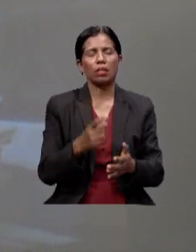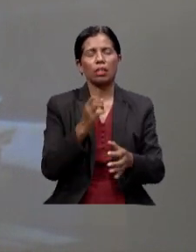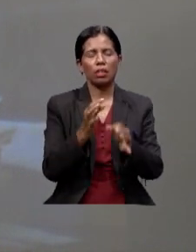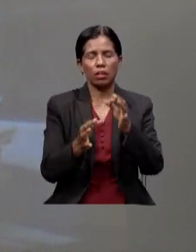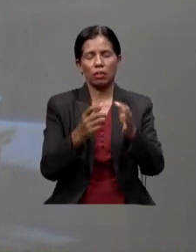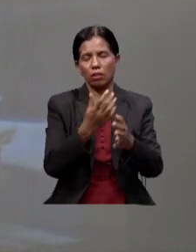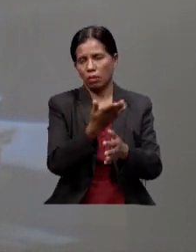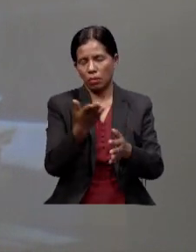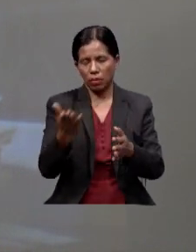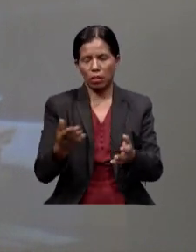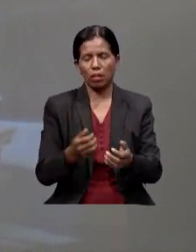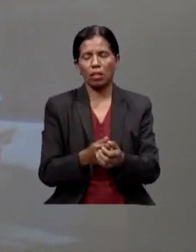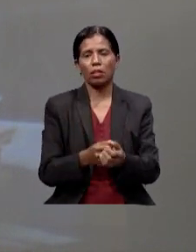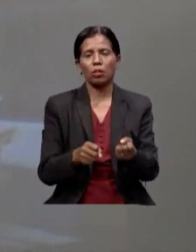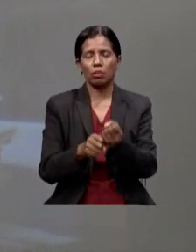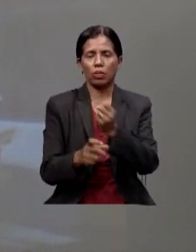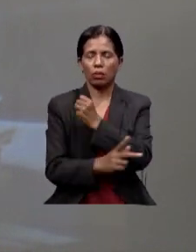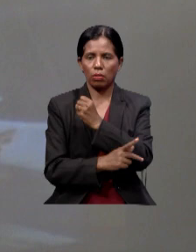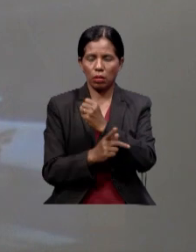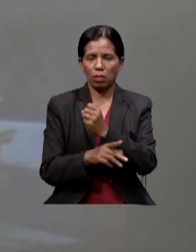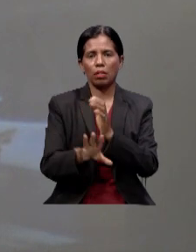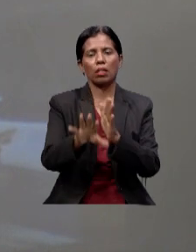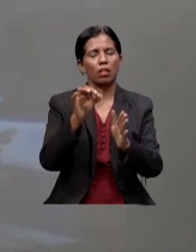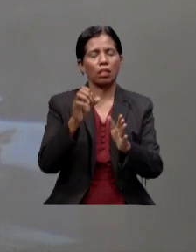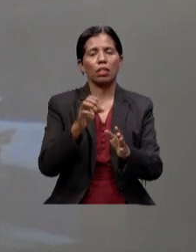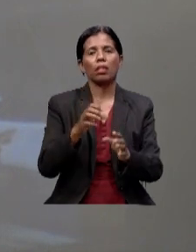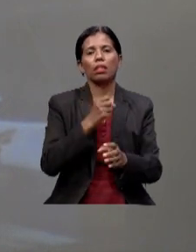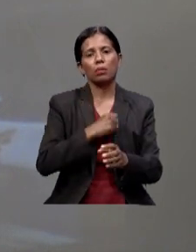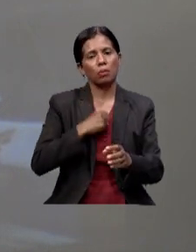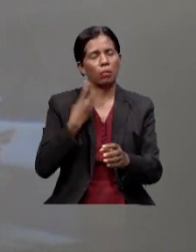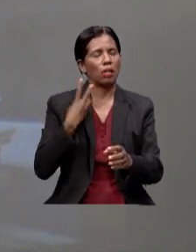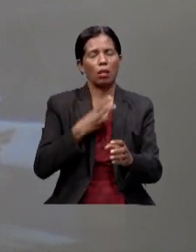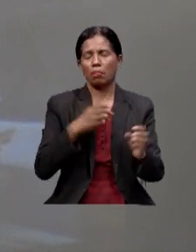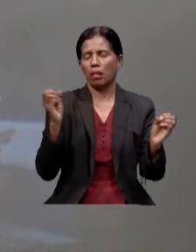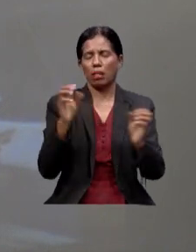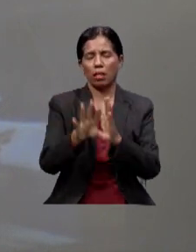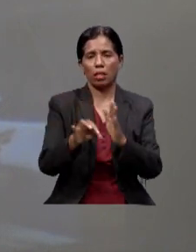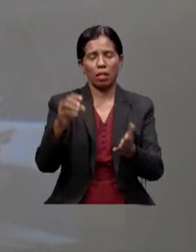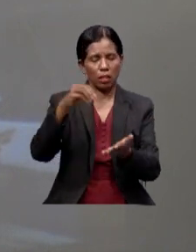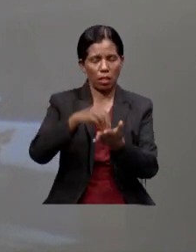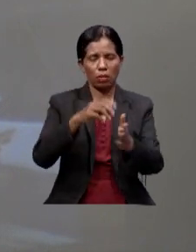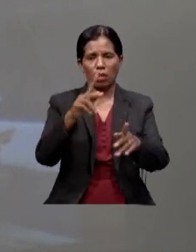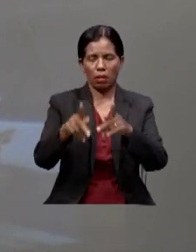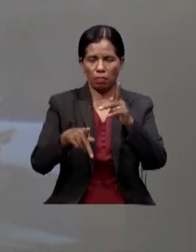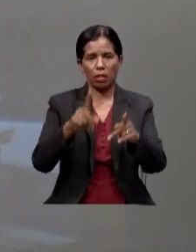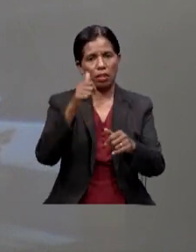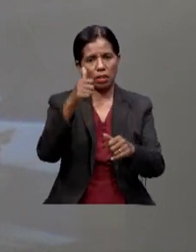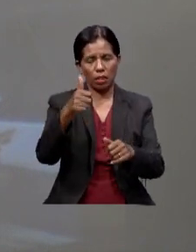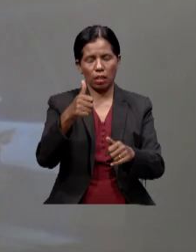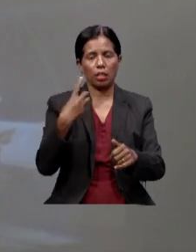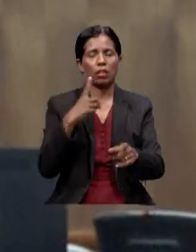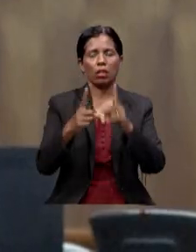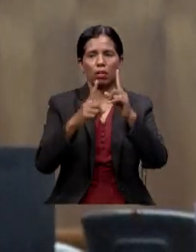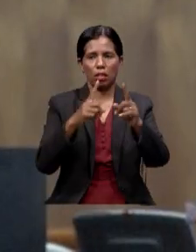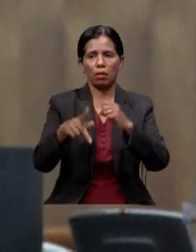kontribuye korupsão hili ba Skulpa ami lahili. Saya akan tahu ema dia ke rumah, mai ita kuliah. Kuliah